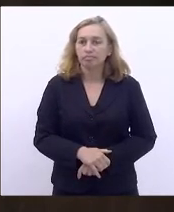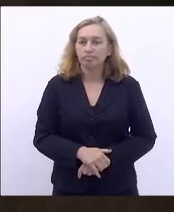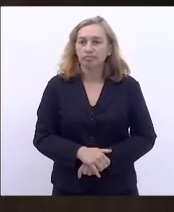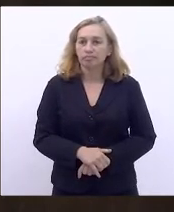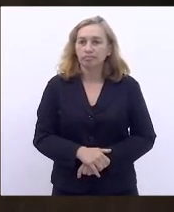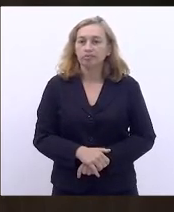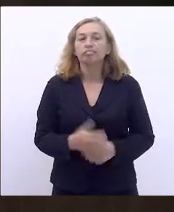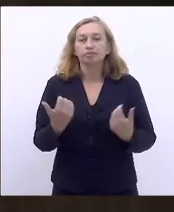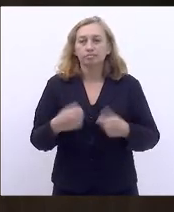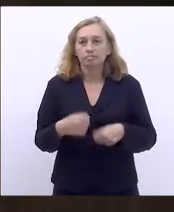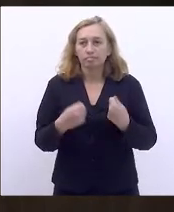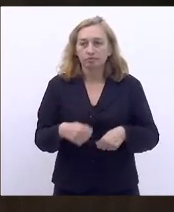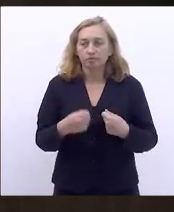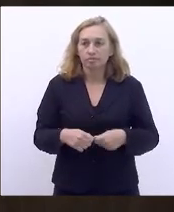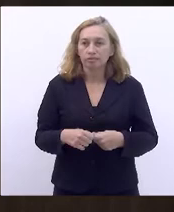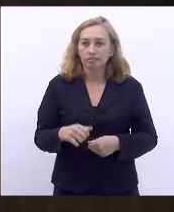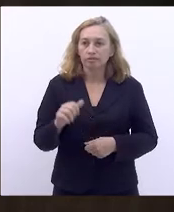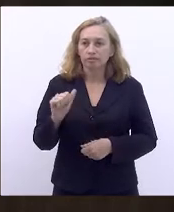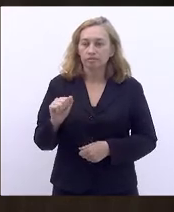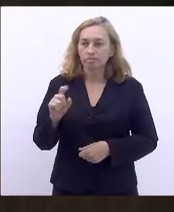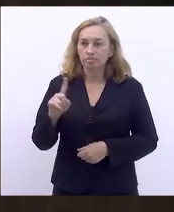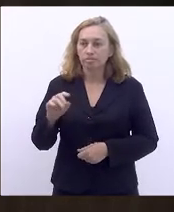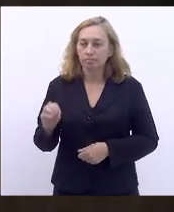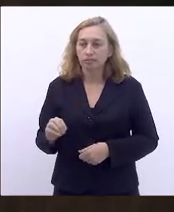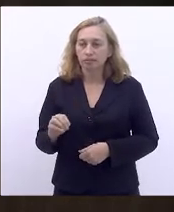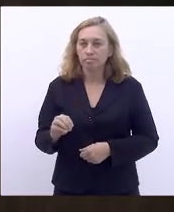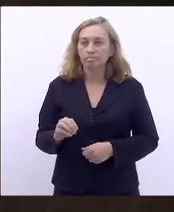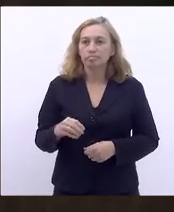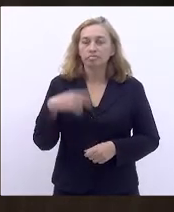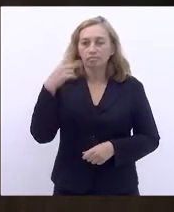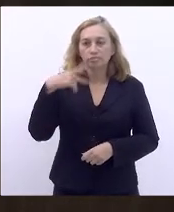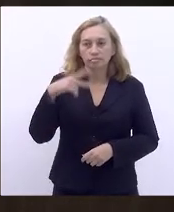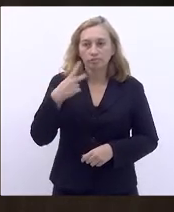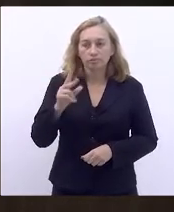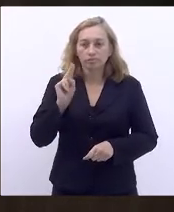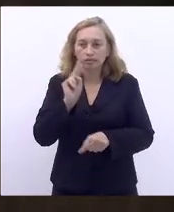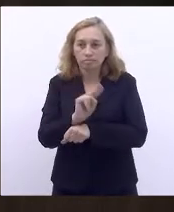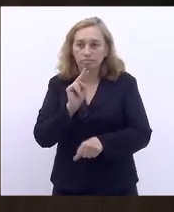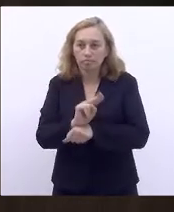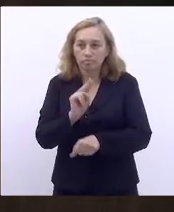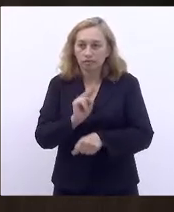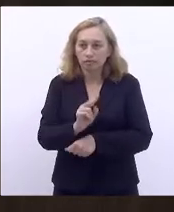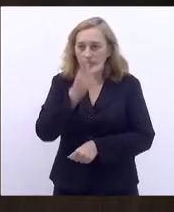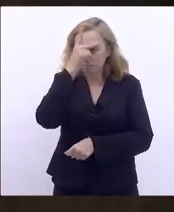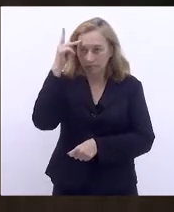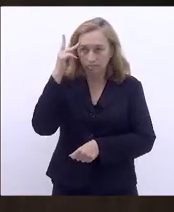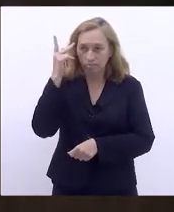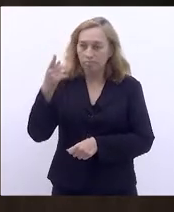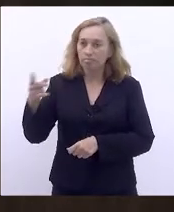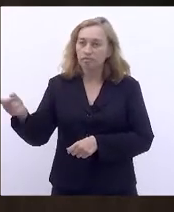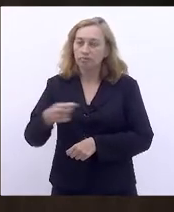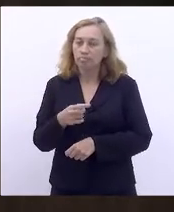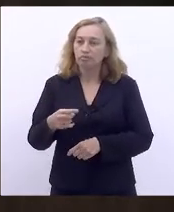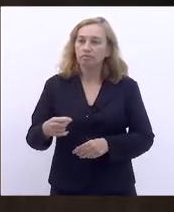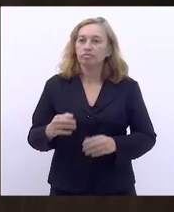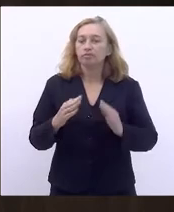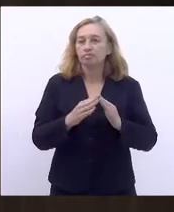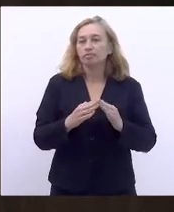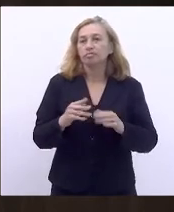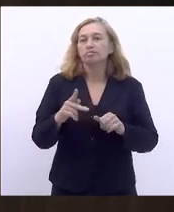da necessidade do asilo humanitário e de políticas públicas de proteção a esses refugiados. Por exemplo, o